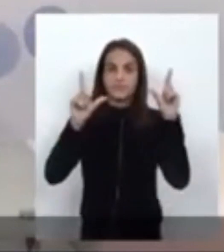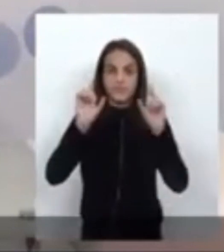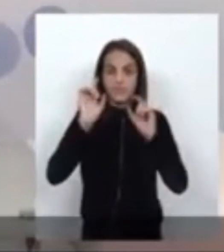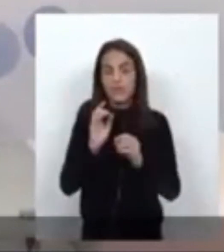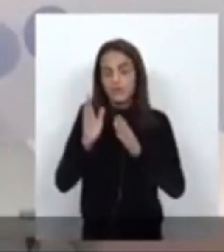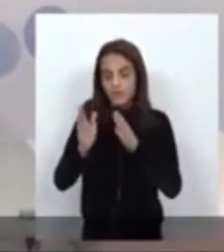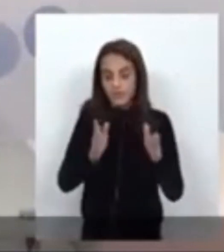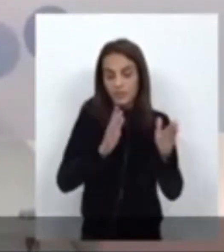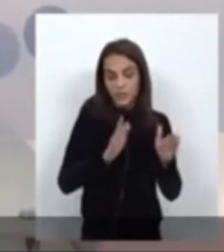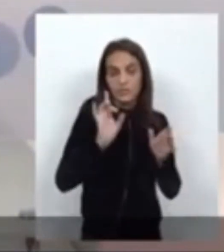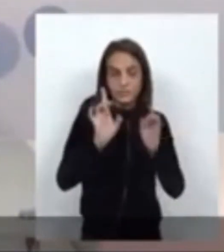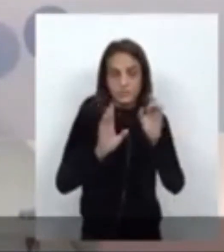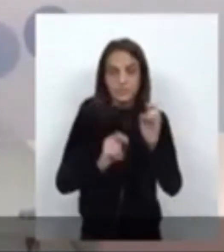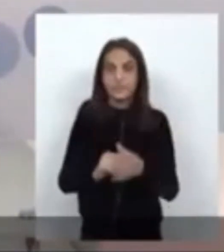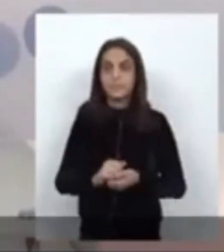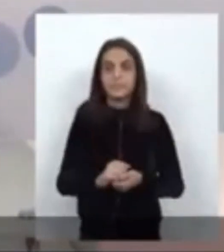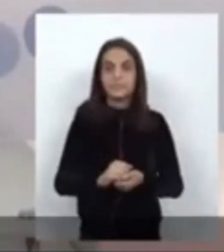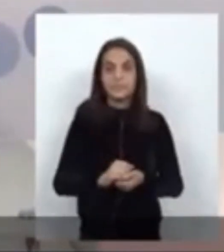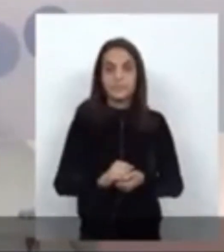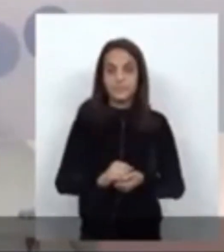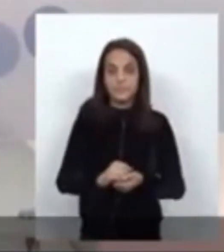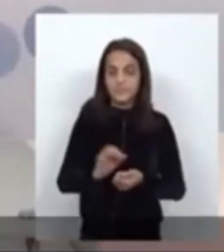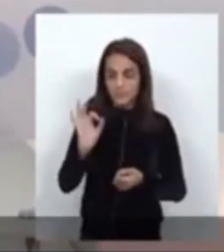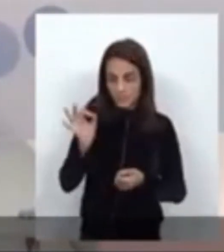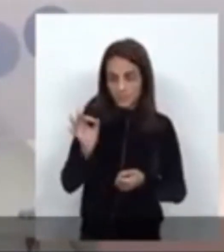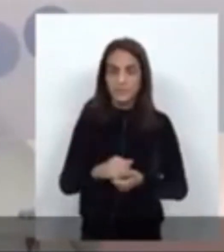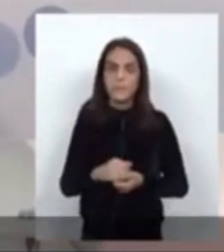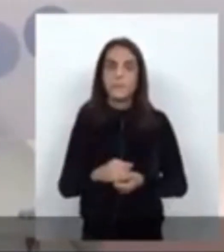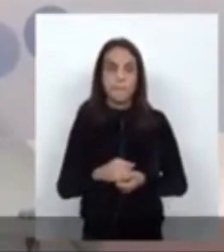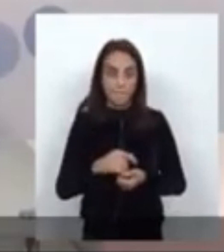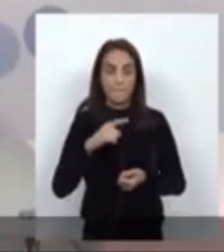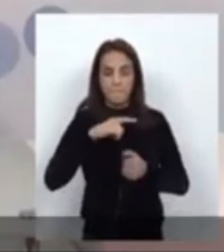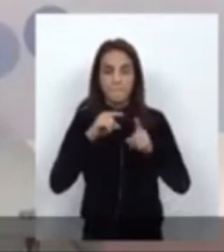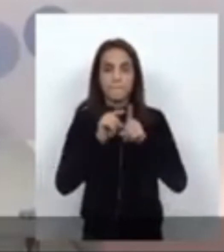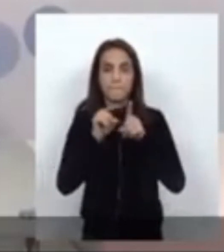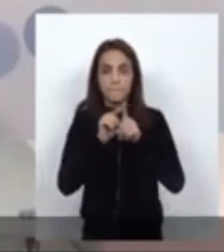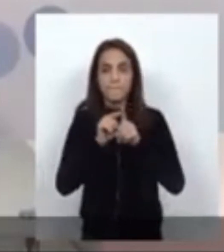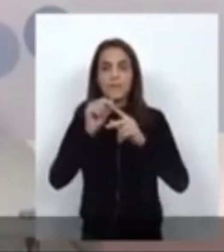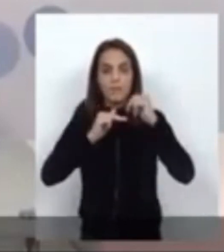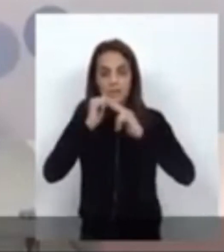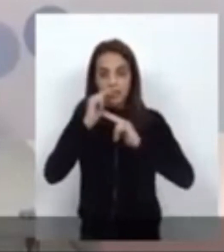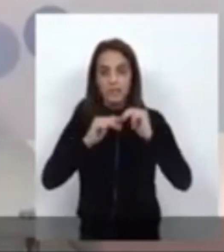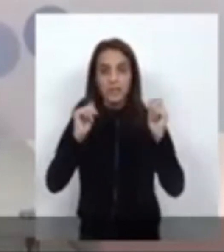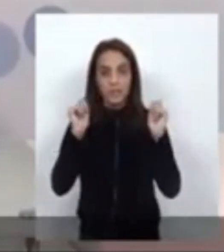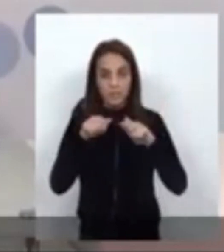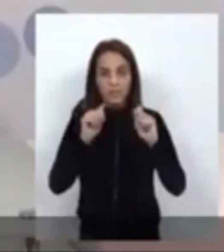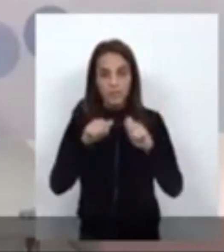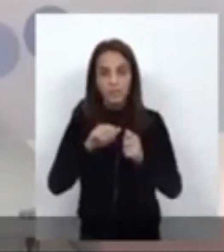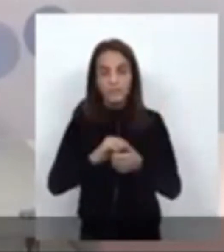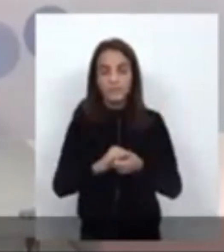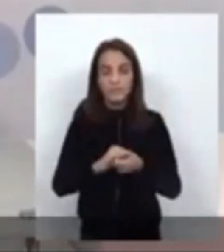passo a ser seguido. É isso, Elaine? Tem também um material consolidado, né, ali de